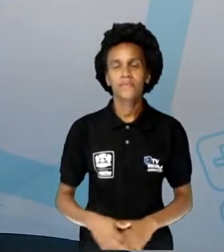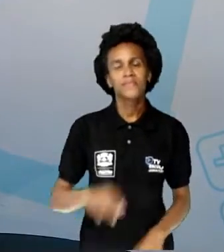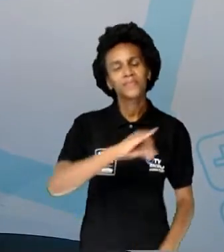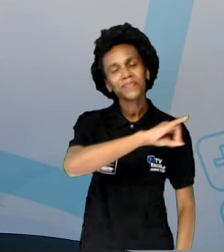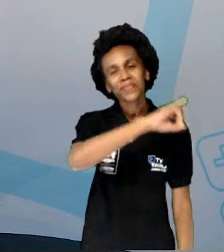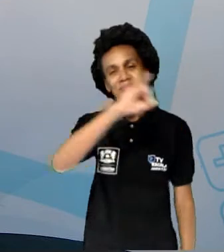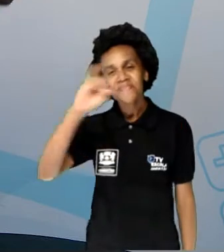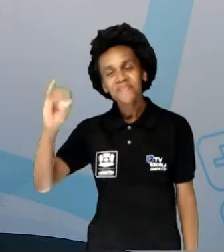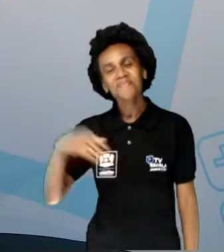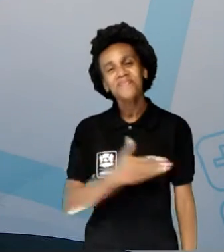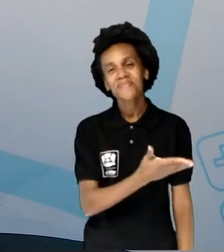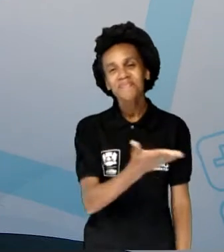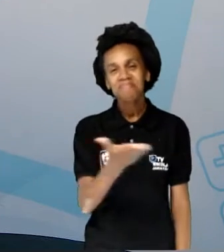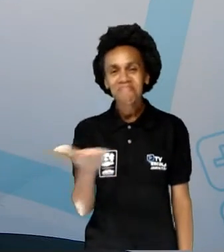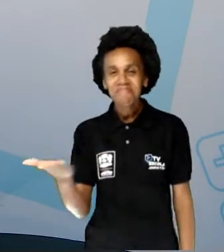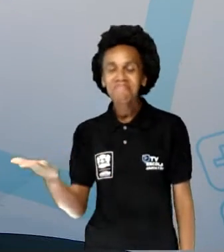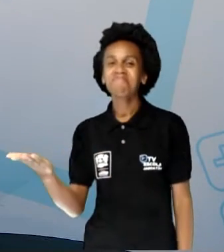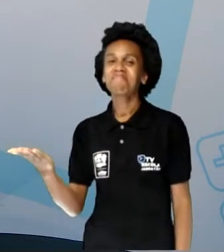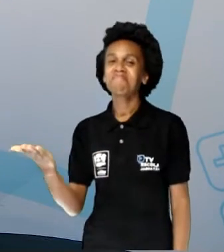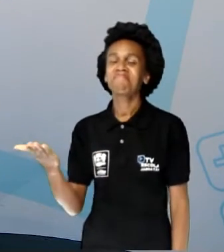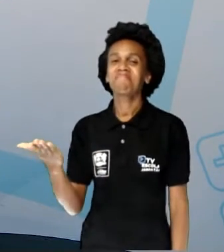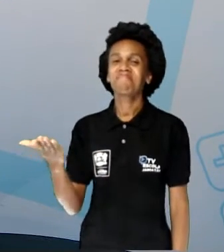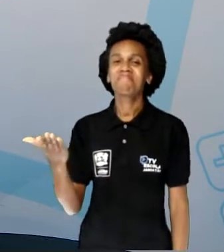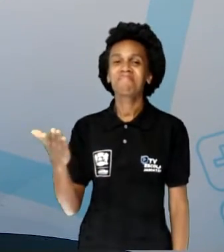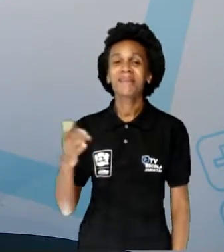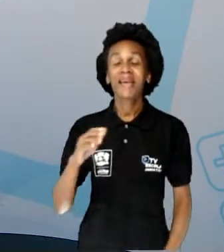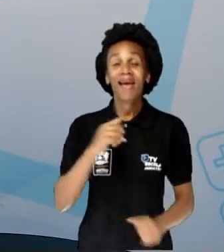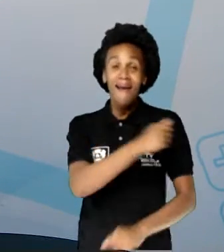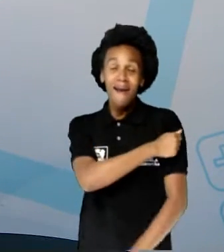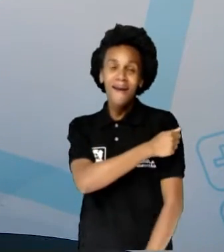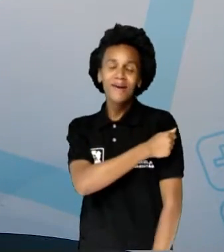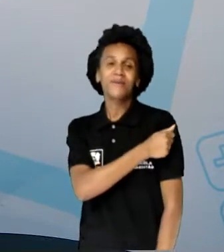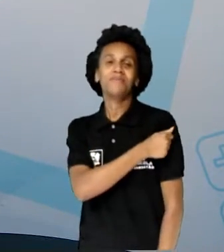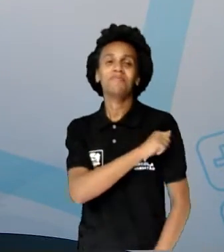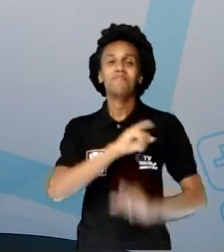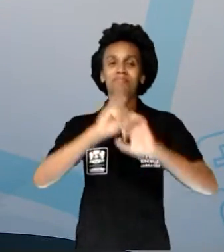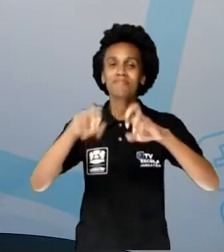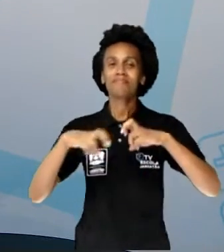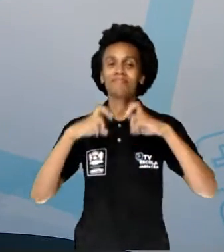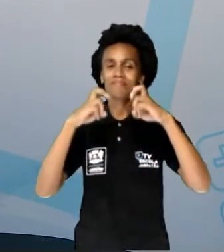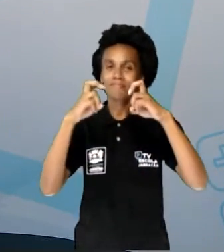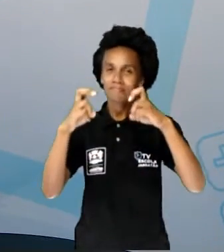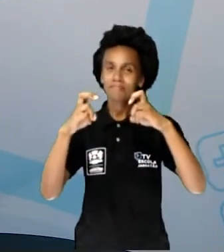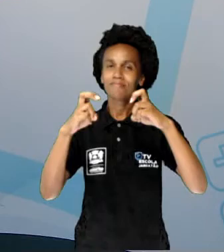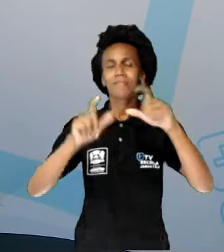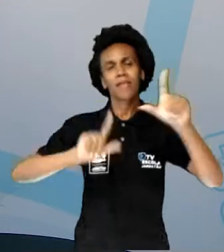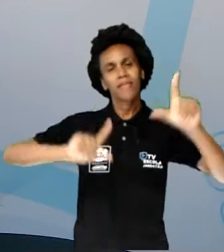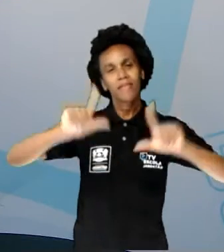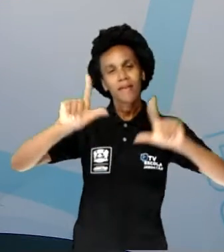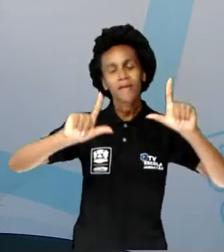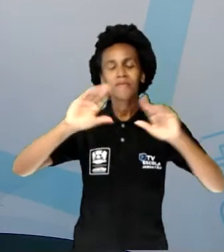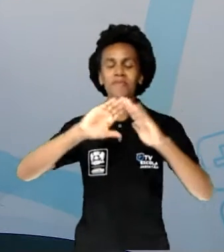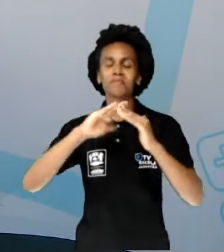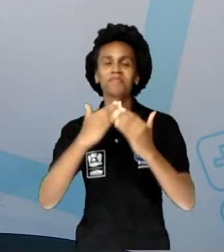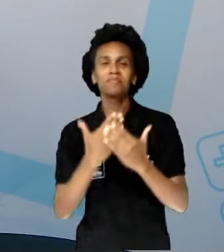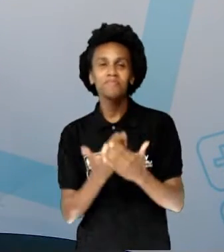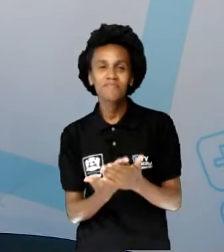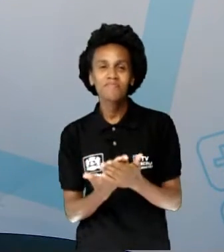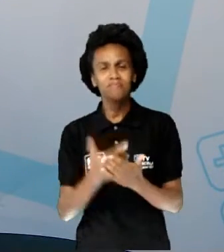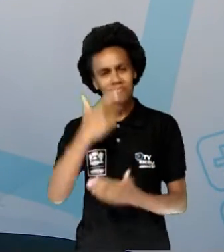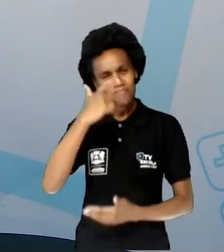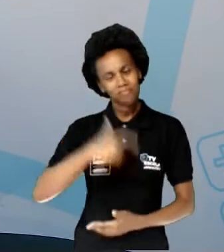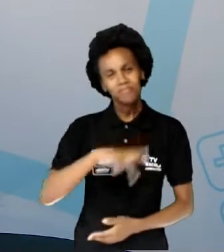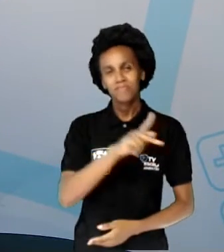Alô você, fera de Jaboatão dos Guararapes, essa é a TV Escola e eu sou o seu professor de